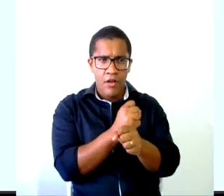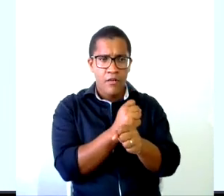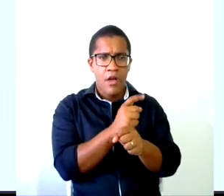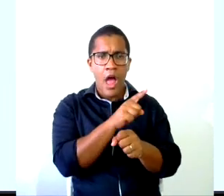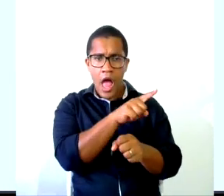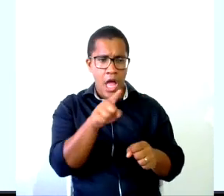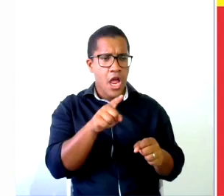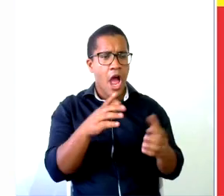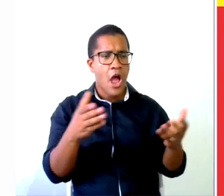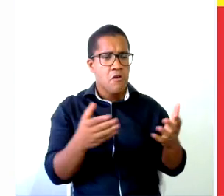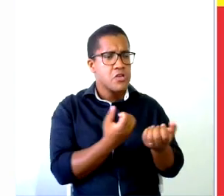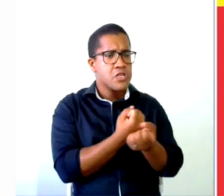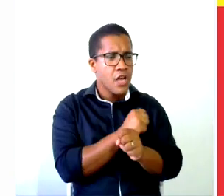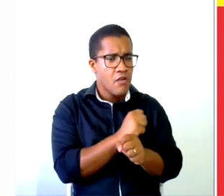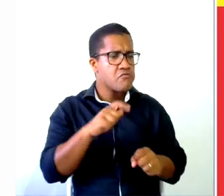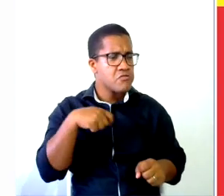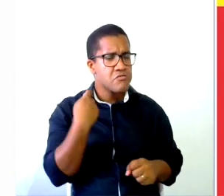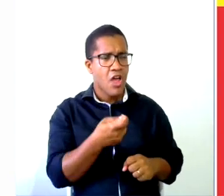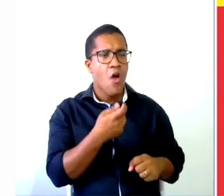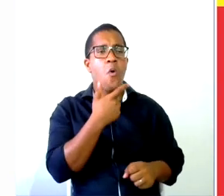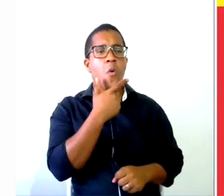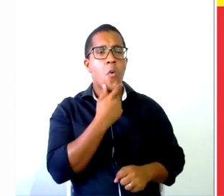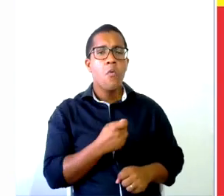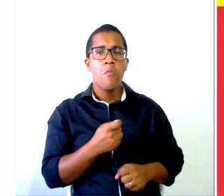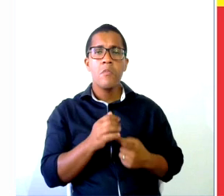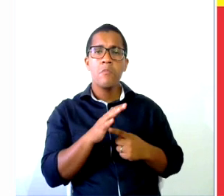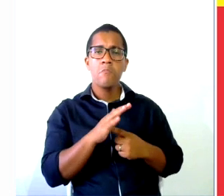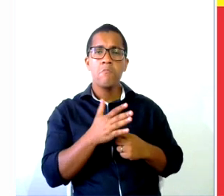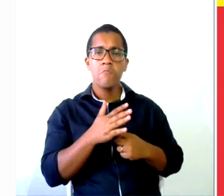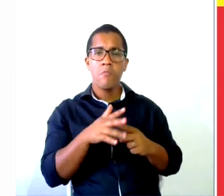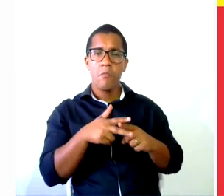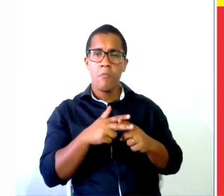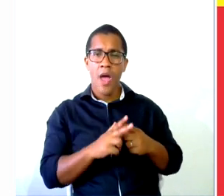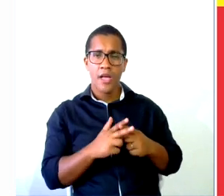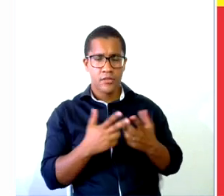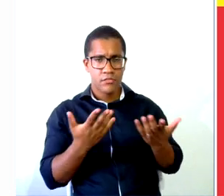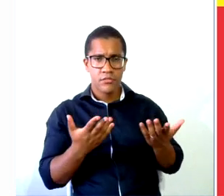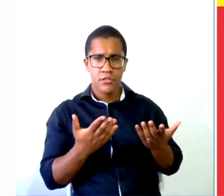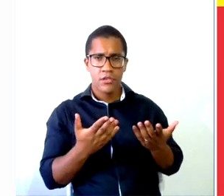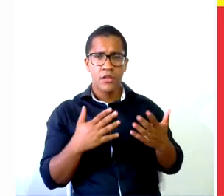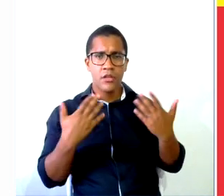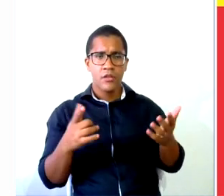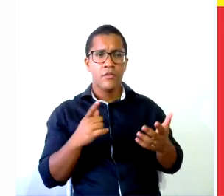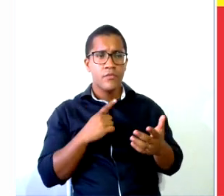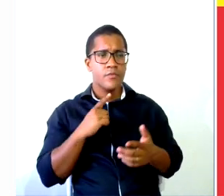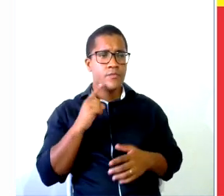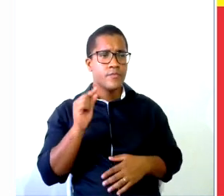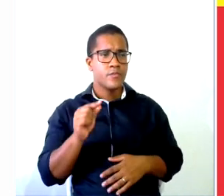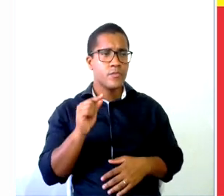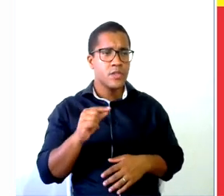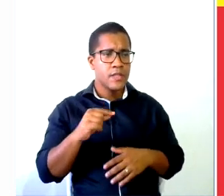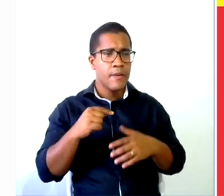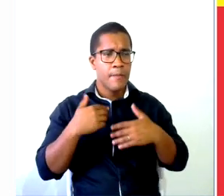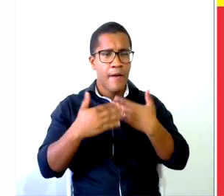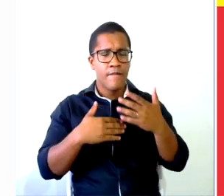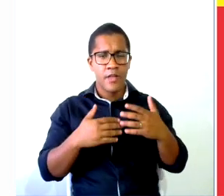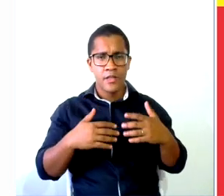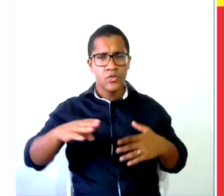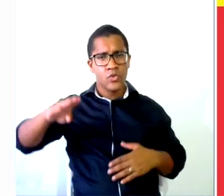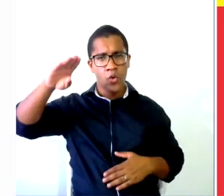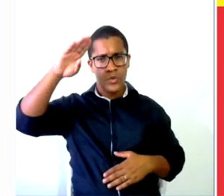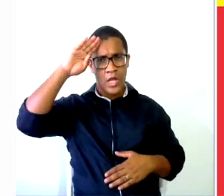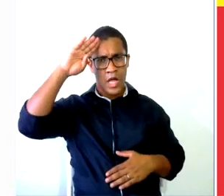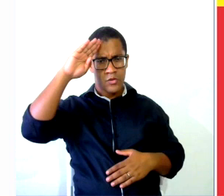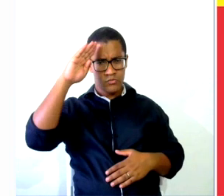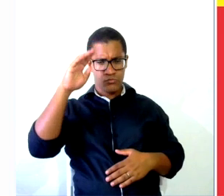um homem-máquina. Então, todas as campanhas militares traduziam-se em quê? Na importação de uma